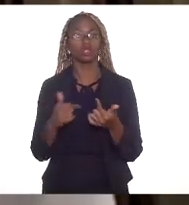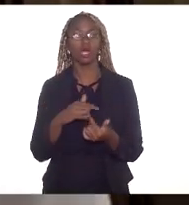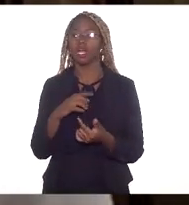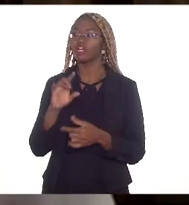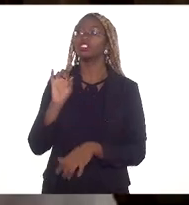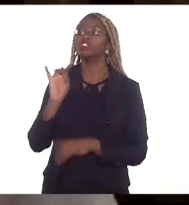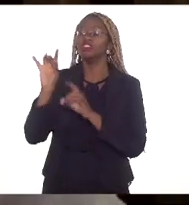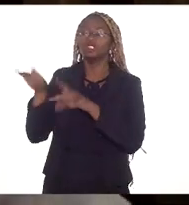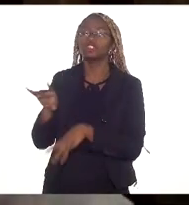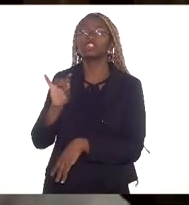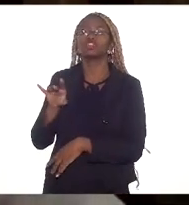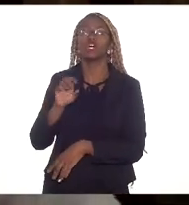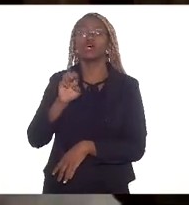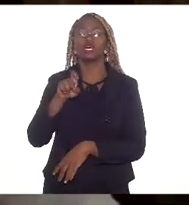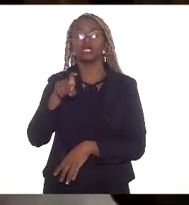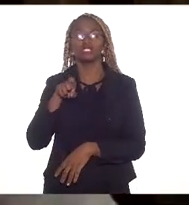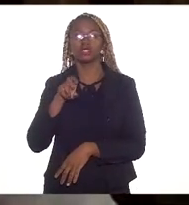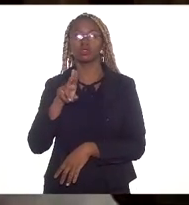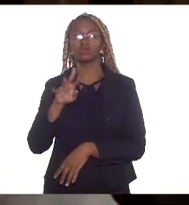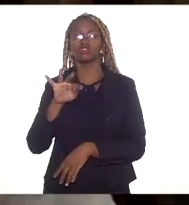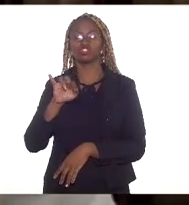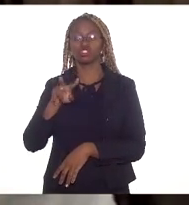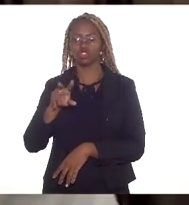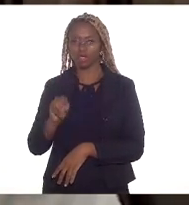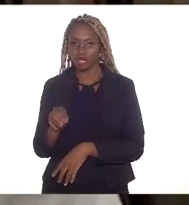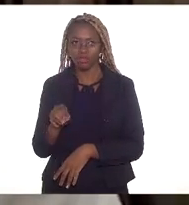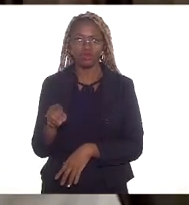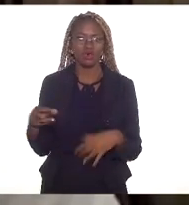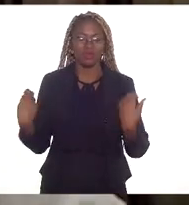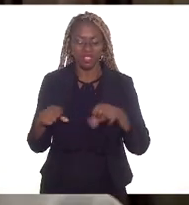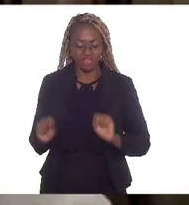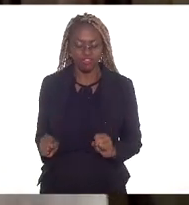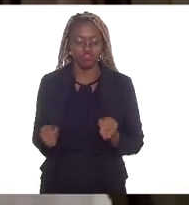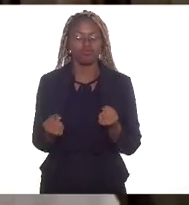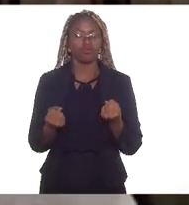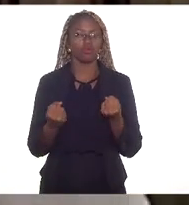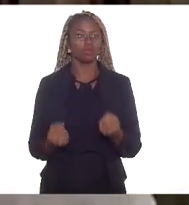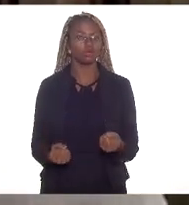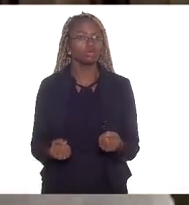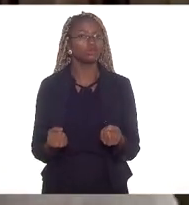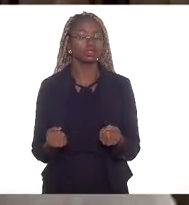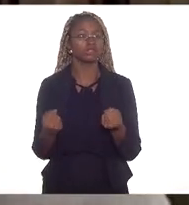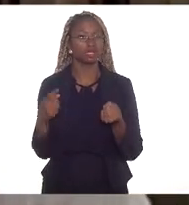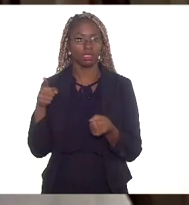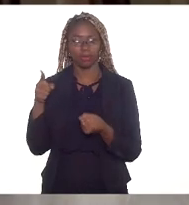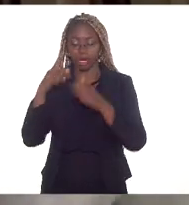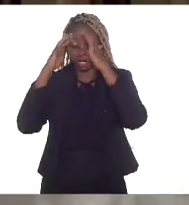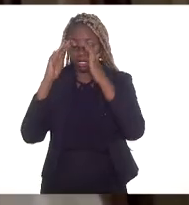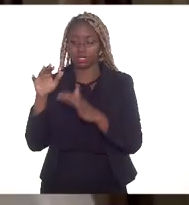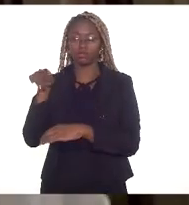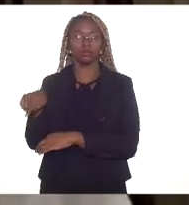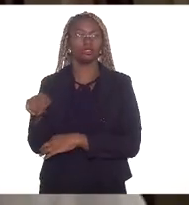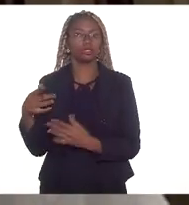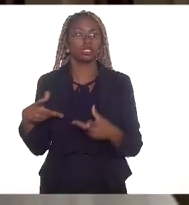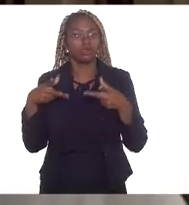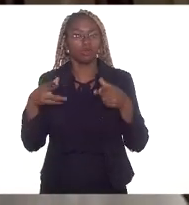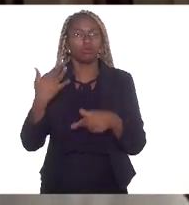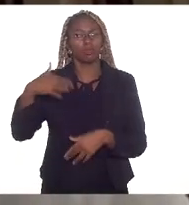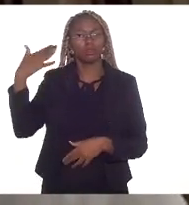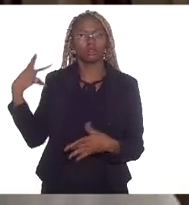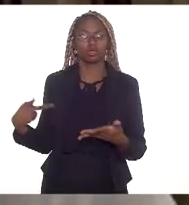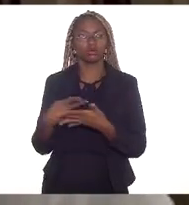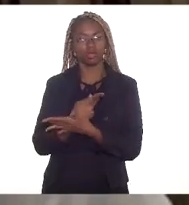executivo ter que se desdobrar para poder o cumprimento, como aconteceu no passado.